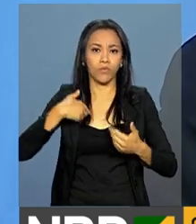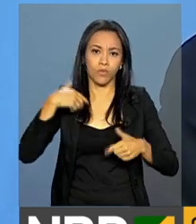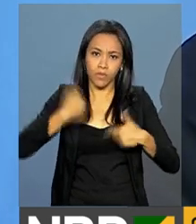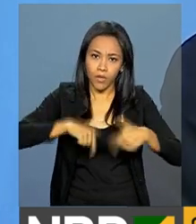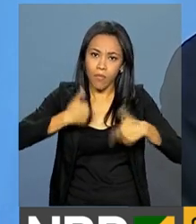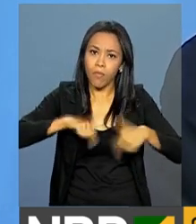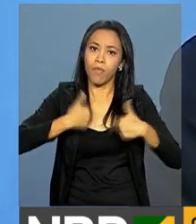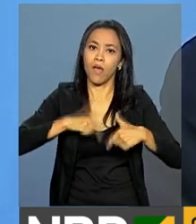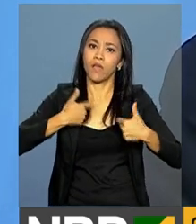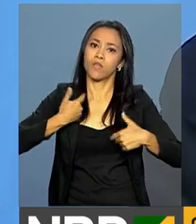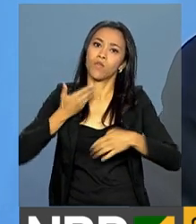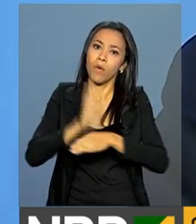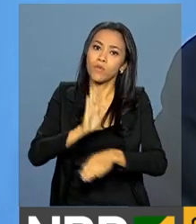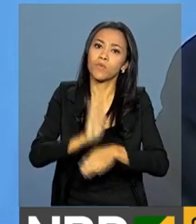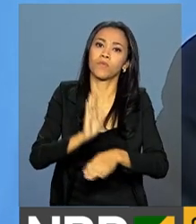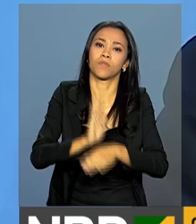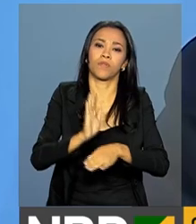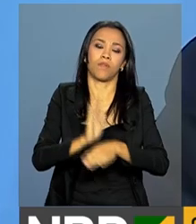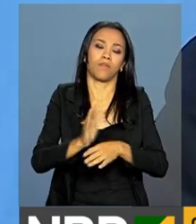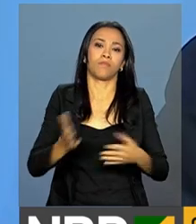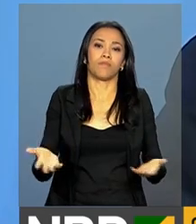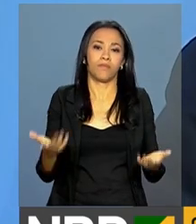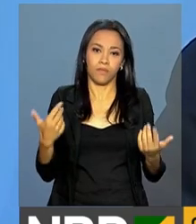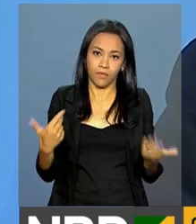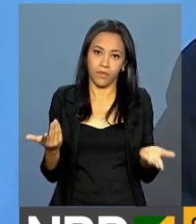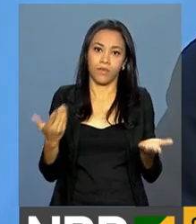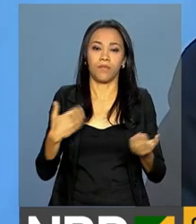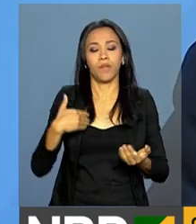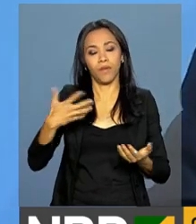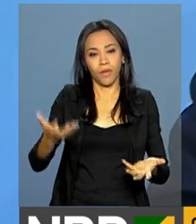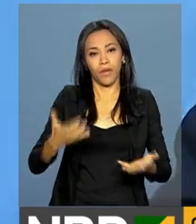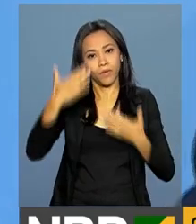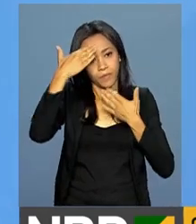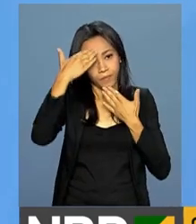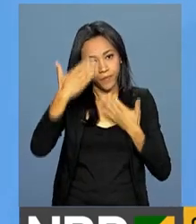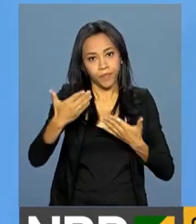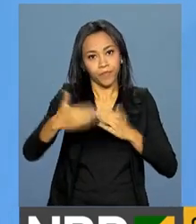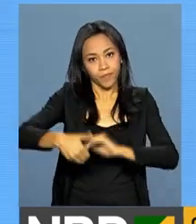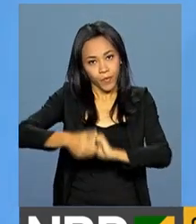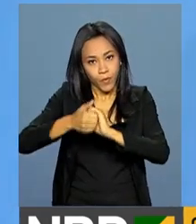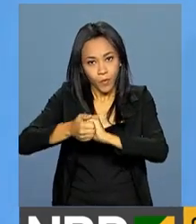tenha prestado ao nosso país. Portanto, eu quero cumprimentar a todos